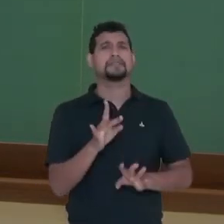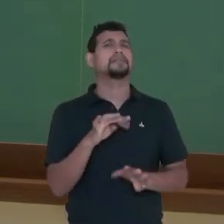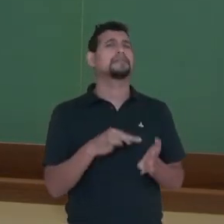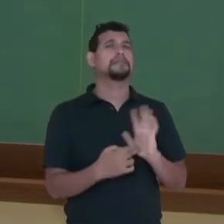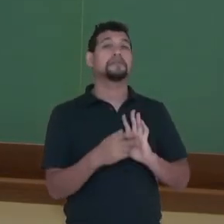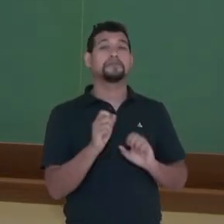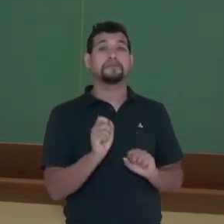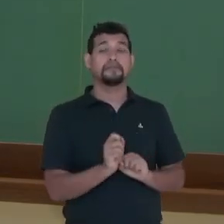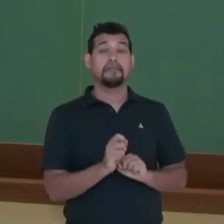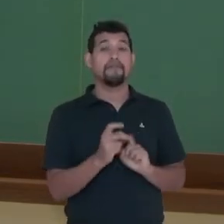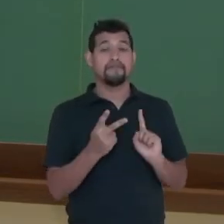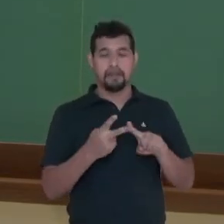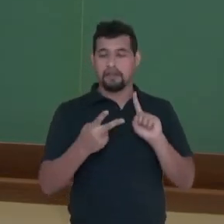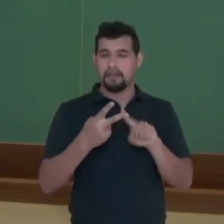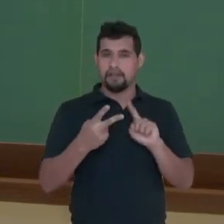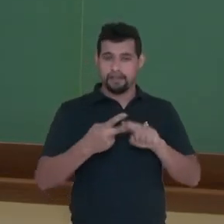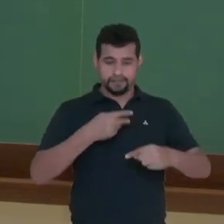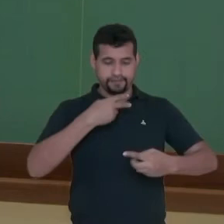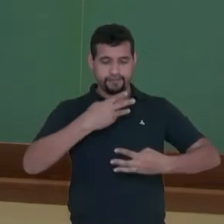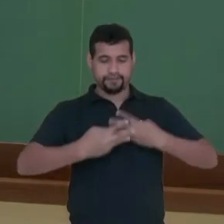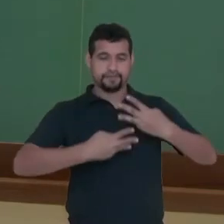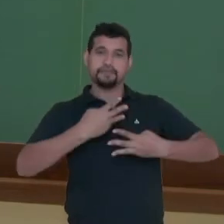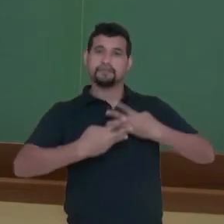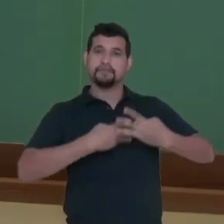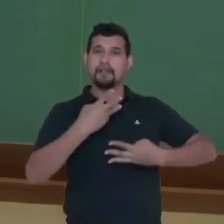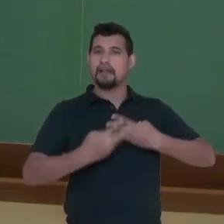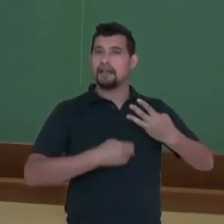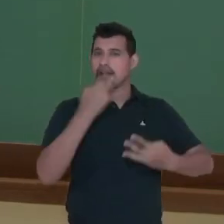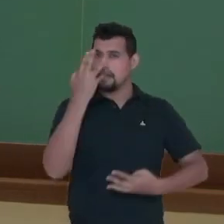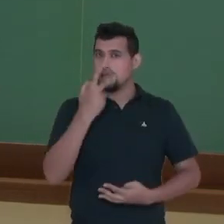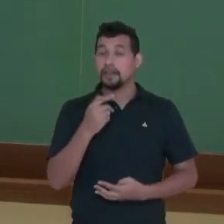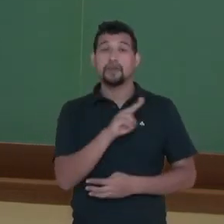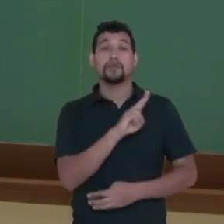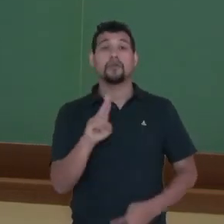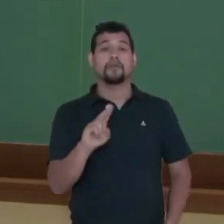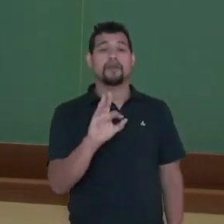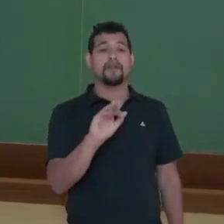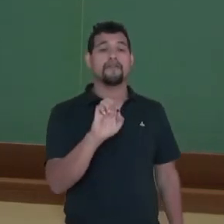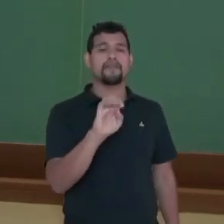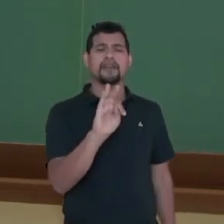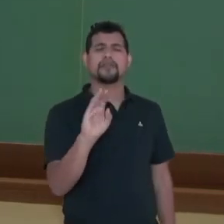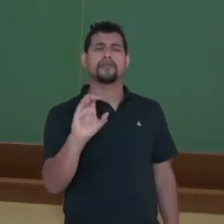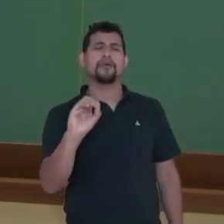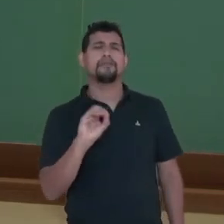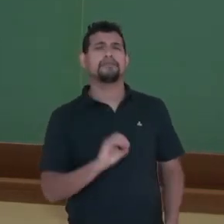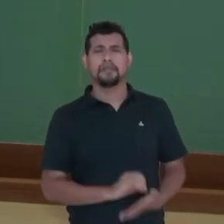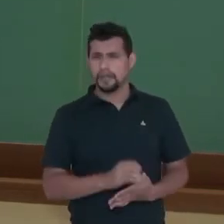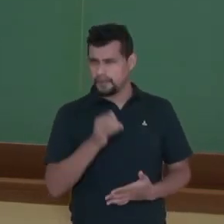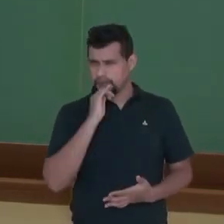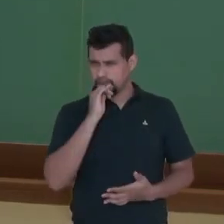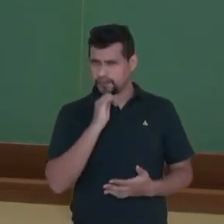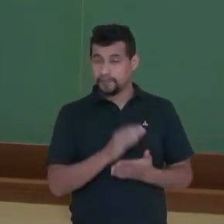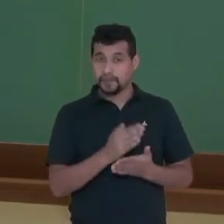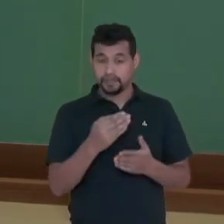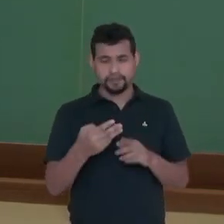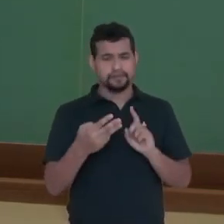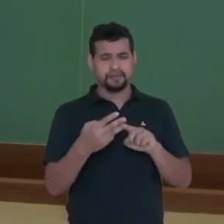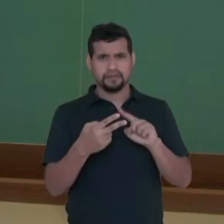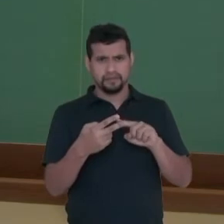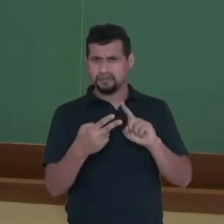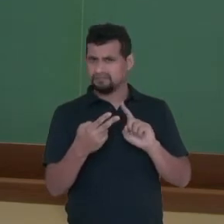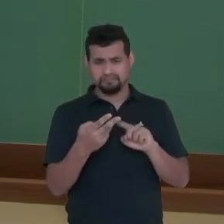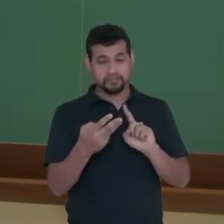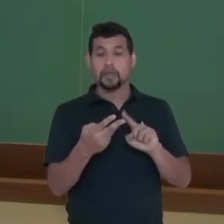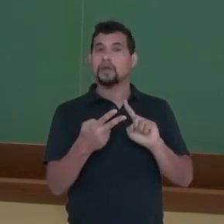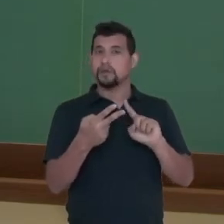vai para o segundo trimestre. O bebezinho já é chamado de feto. O que vai acontecer? Não formou no primeiro trimestre? No